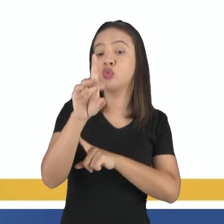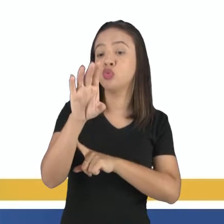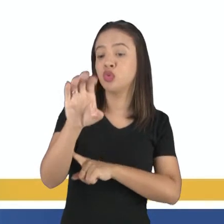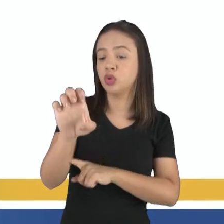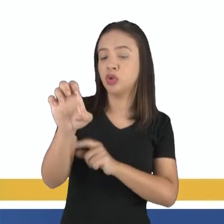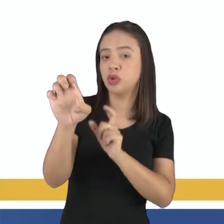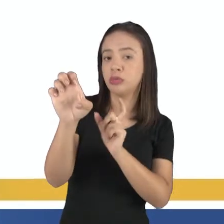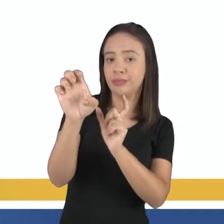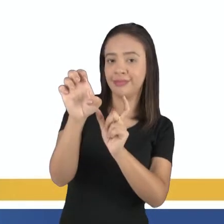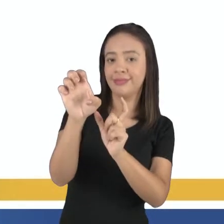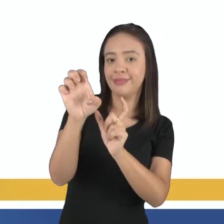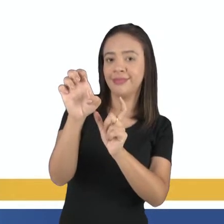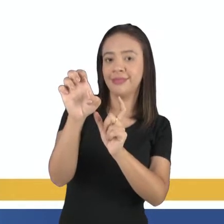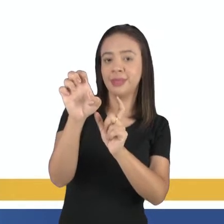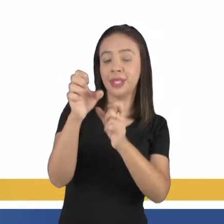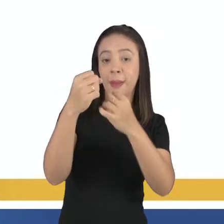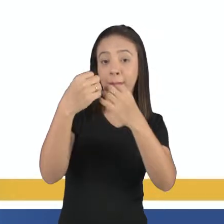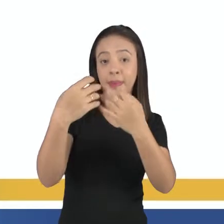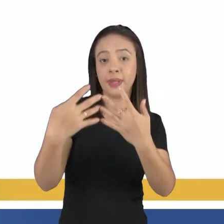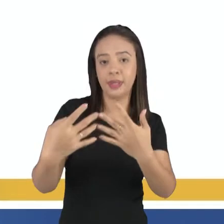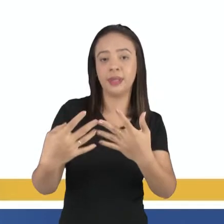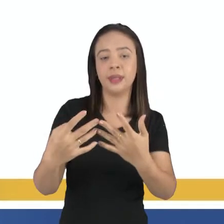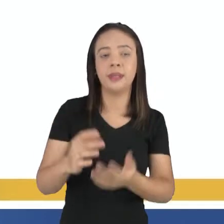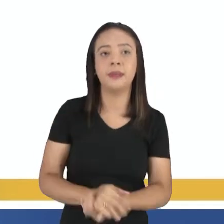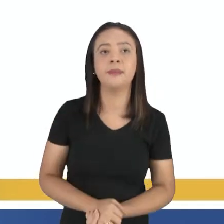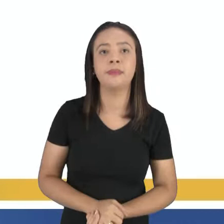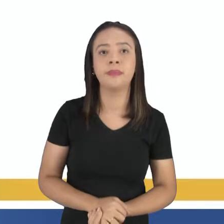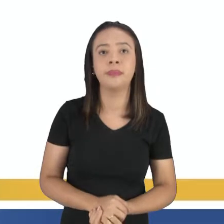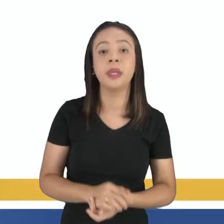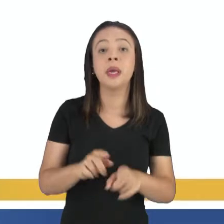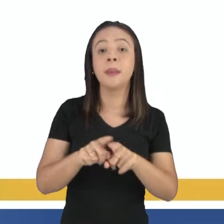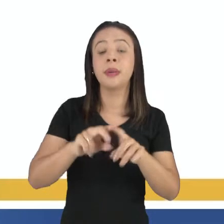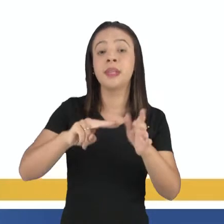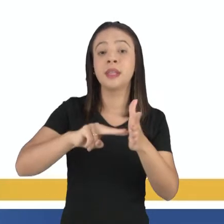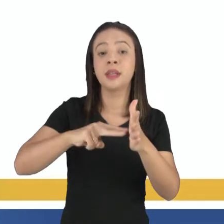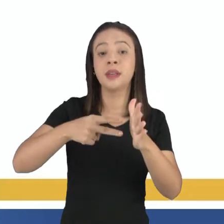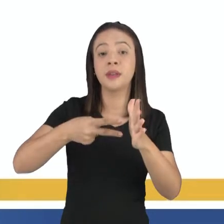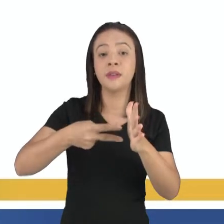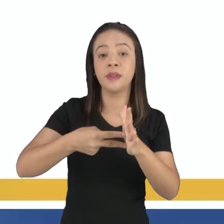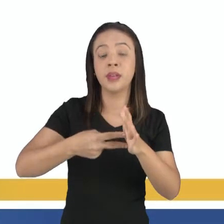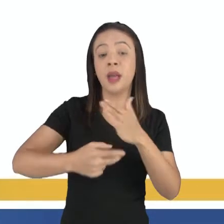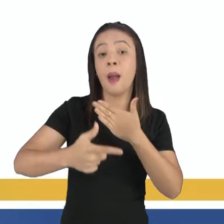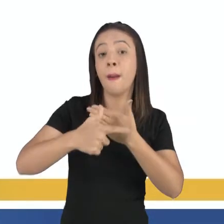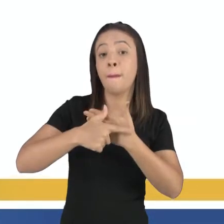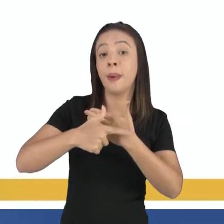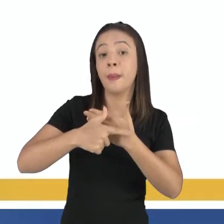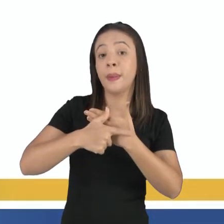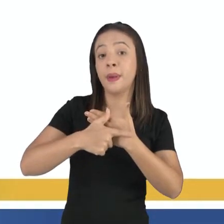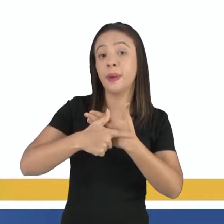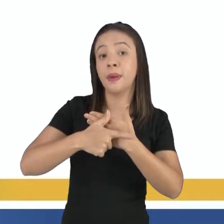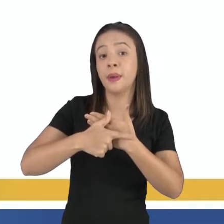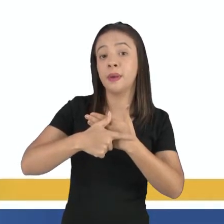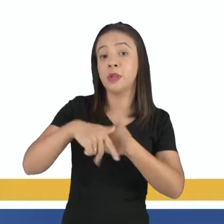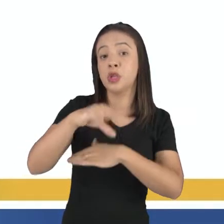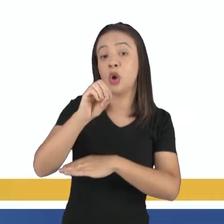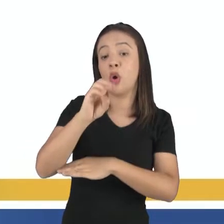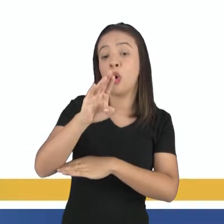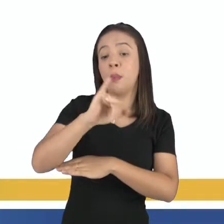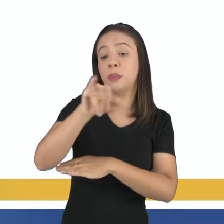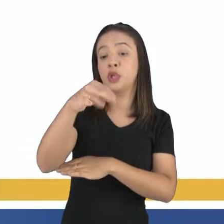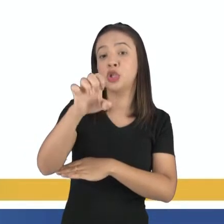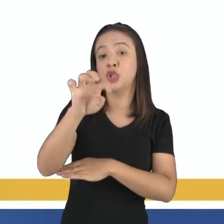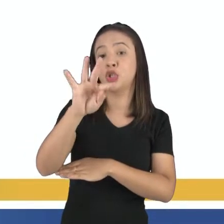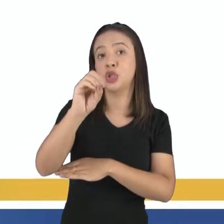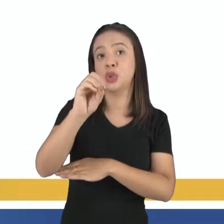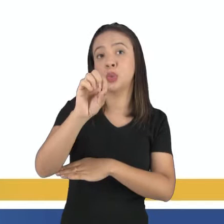aí, dessa preposição, tá? E ela está nos caracterizando aí essa função de objeto indireto, essa